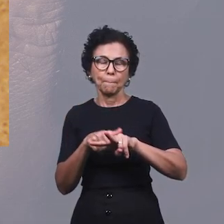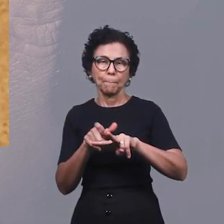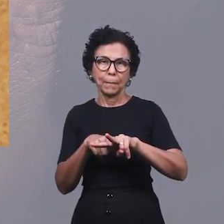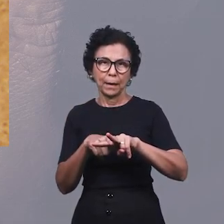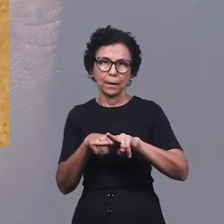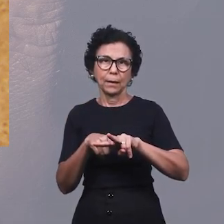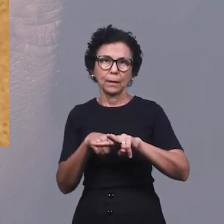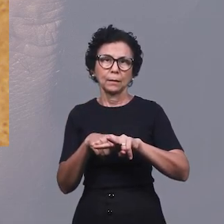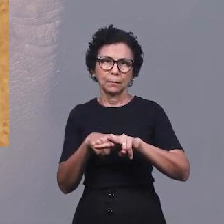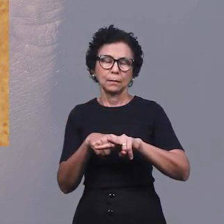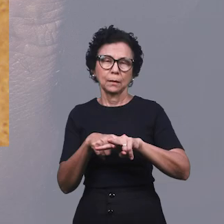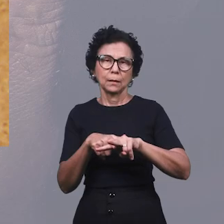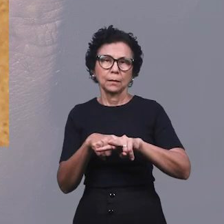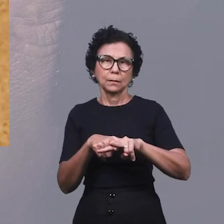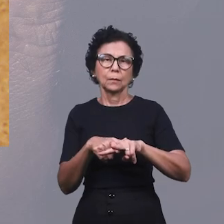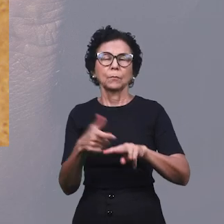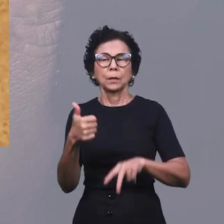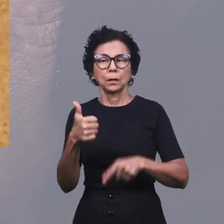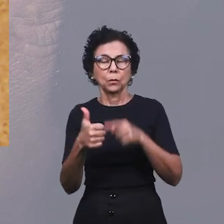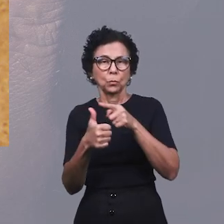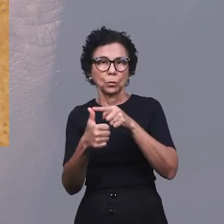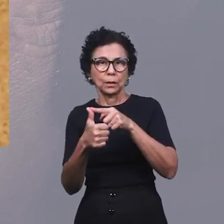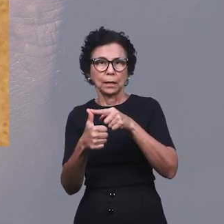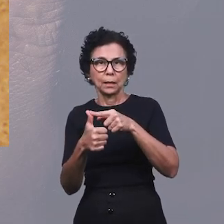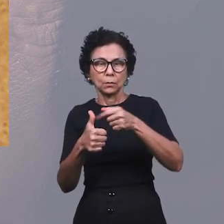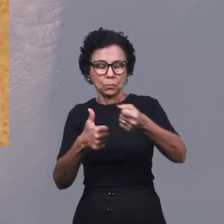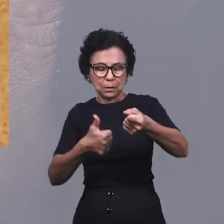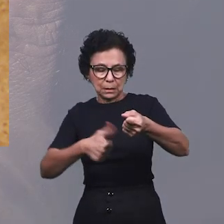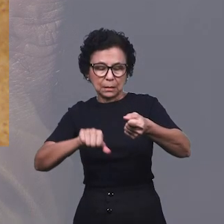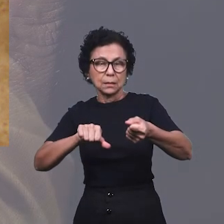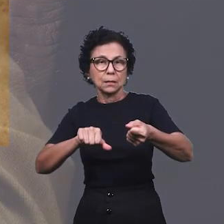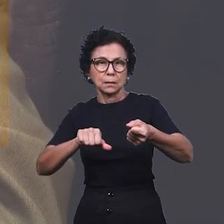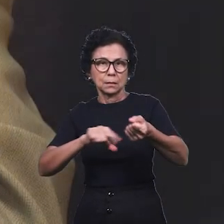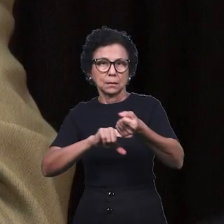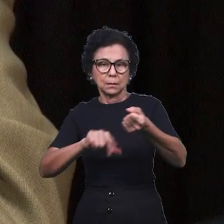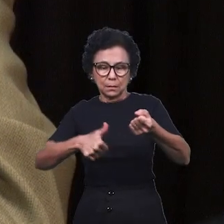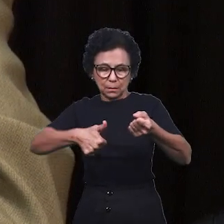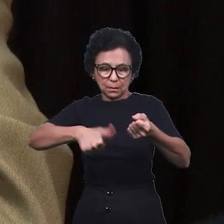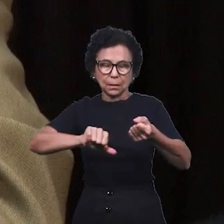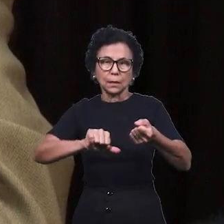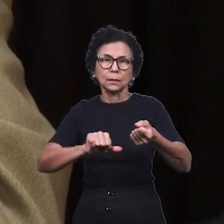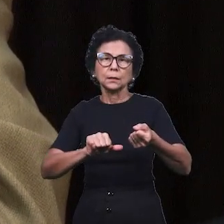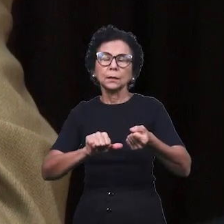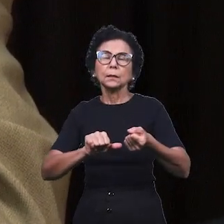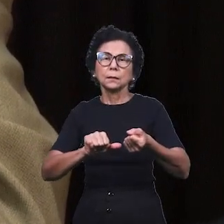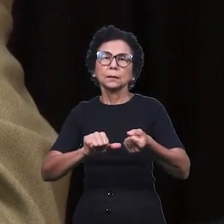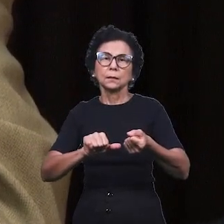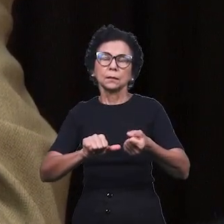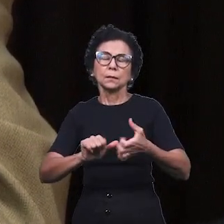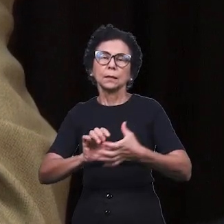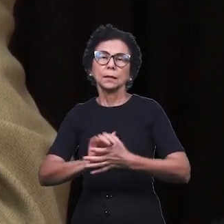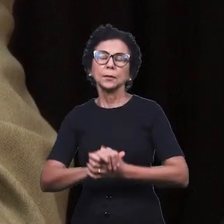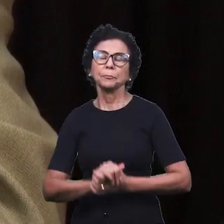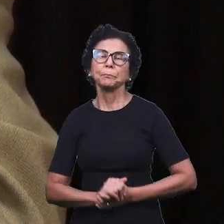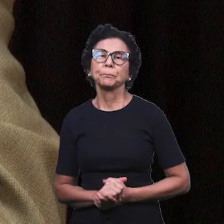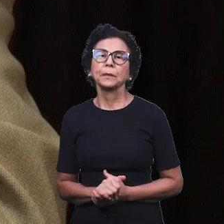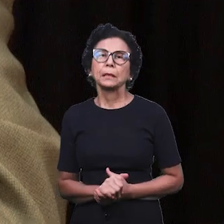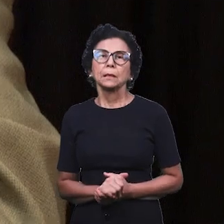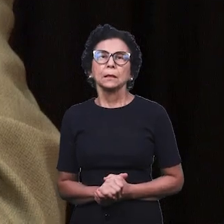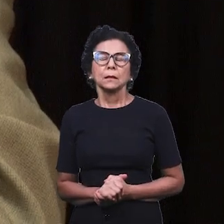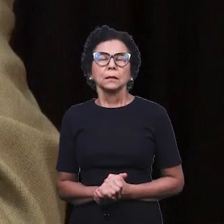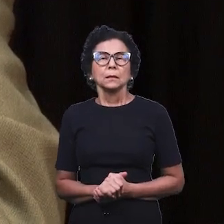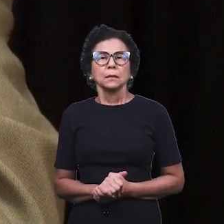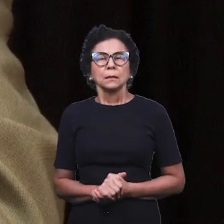necessidade, a utilidade da bacia para o aproveitamento deste sangue. Sim. Assim também na igreja. Olha que